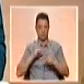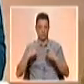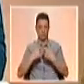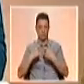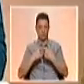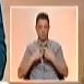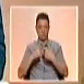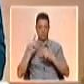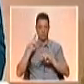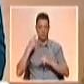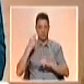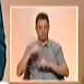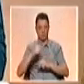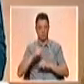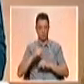para me enturmar